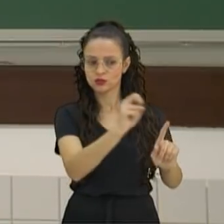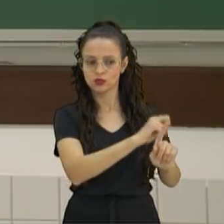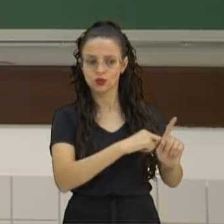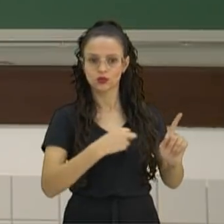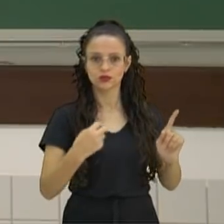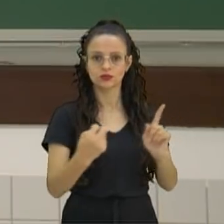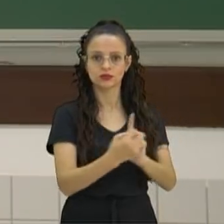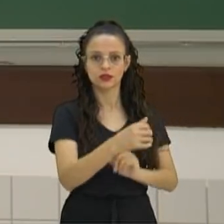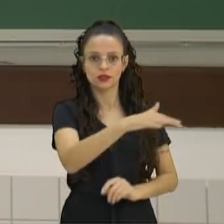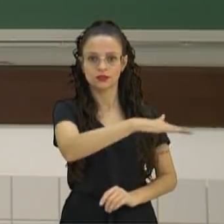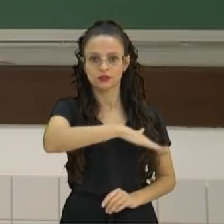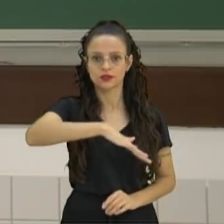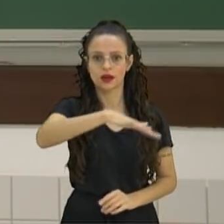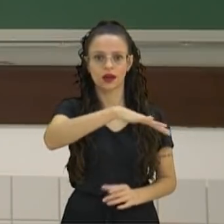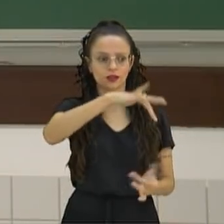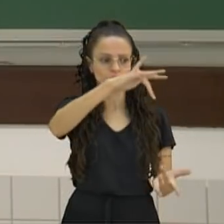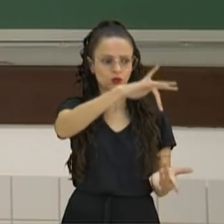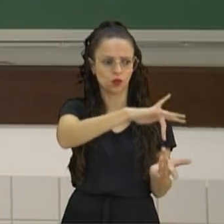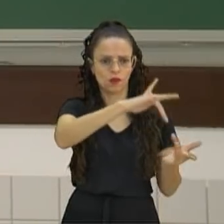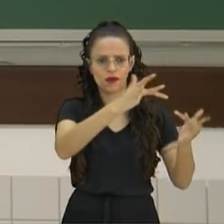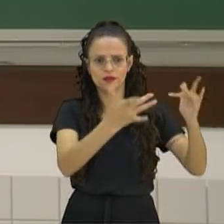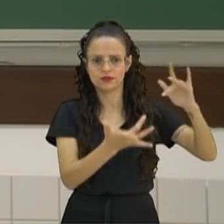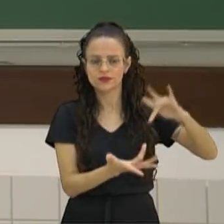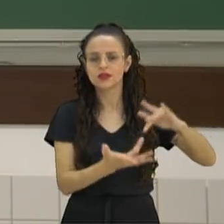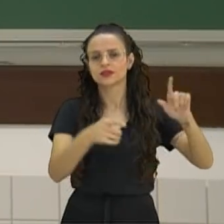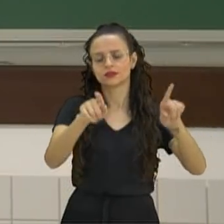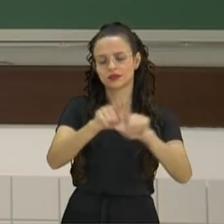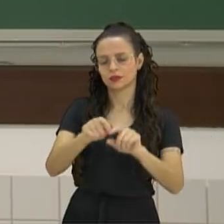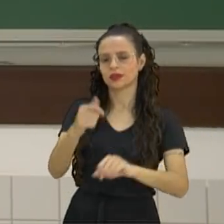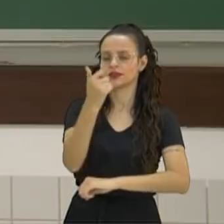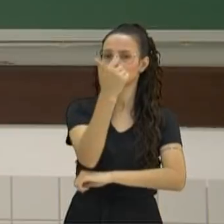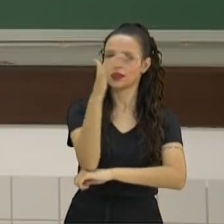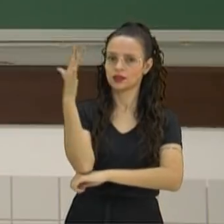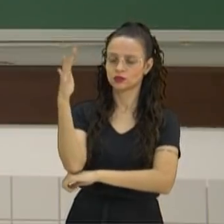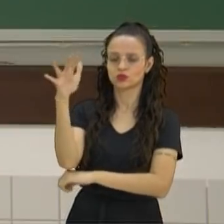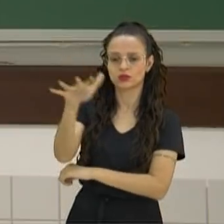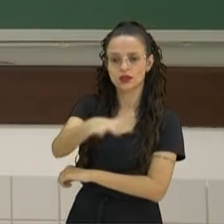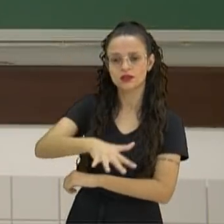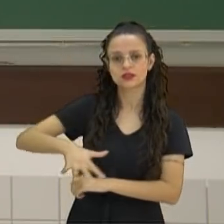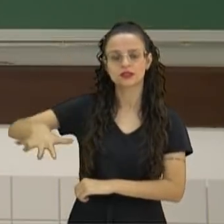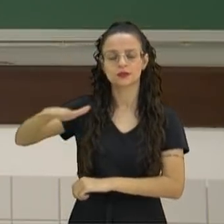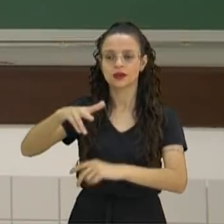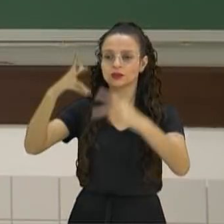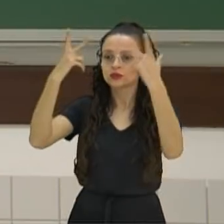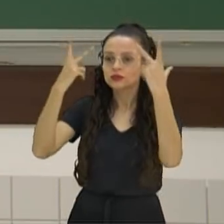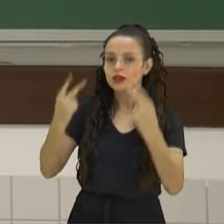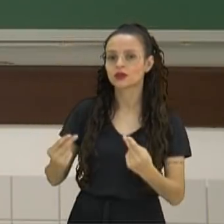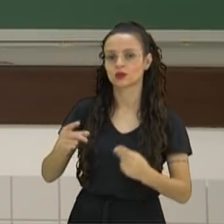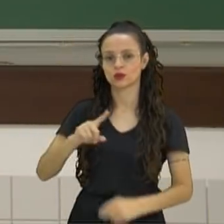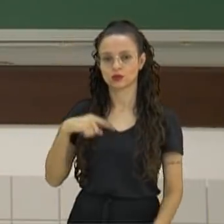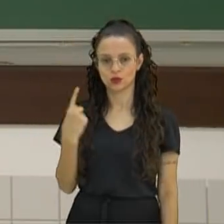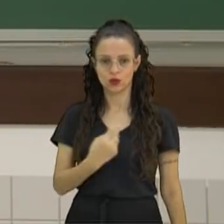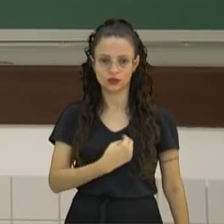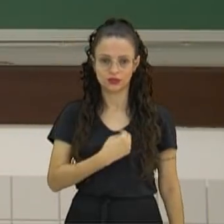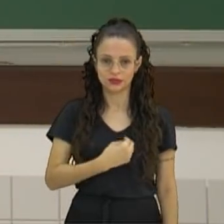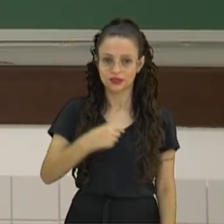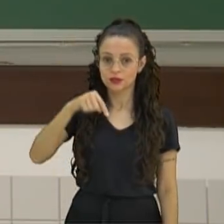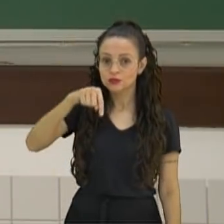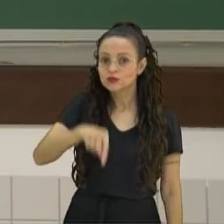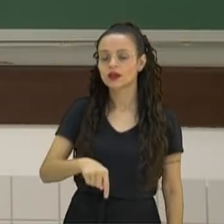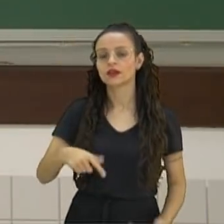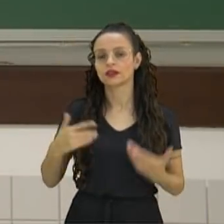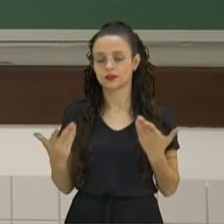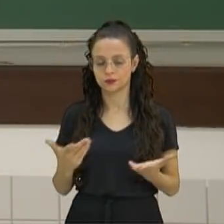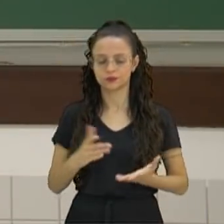sociedade global do mundo todo e a natureza e o espaço natural onde nós estamos inseridos, né? Onde